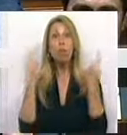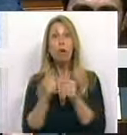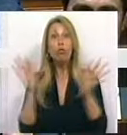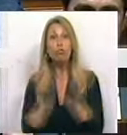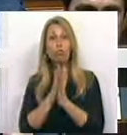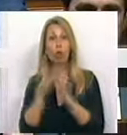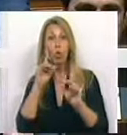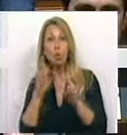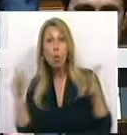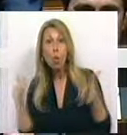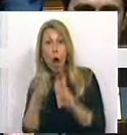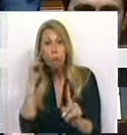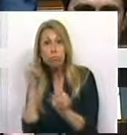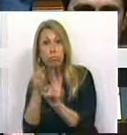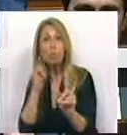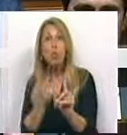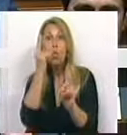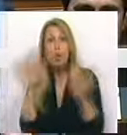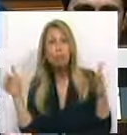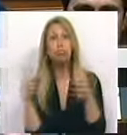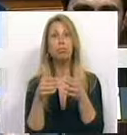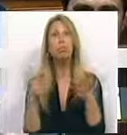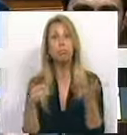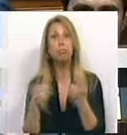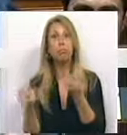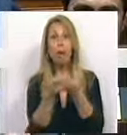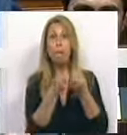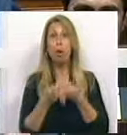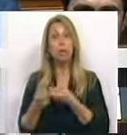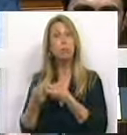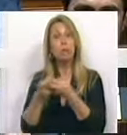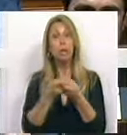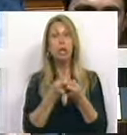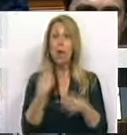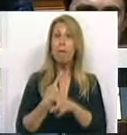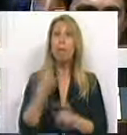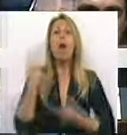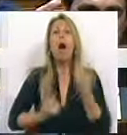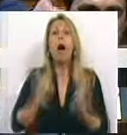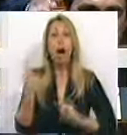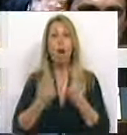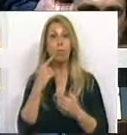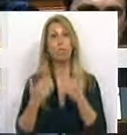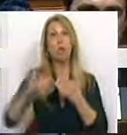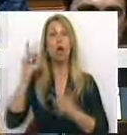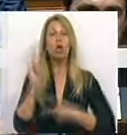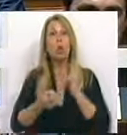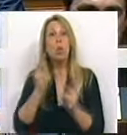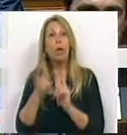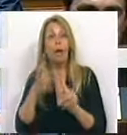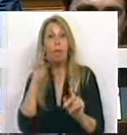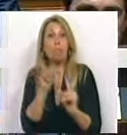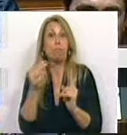sentido. Aproximaram-se e muitos mesmo superaram aquelas que eram as projeções desta maioria e do